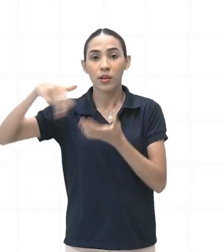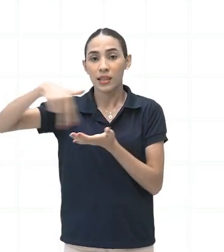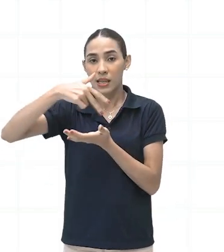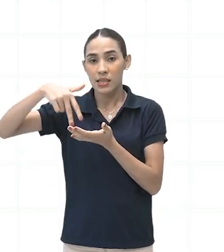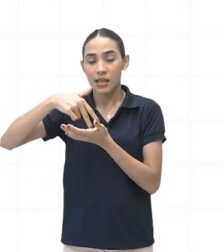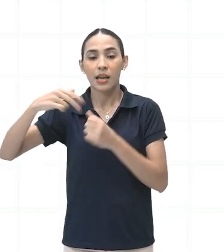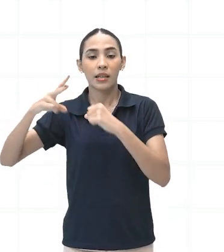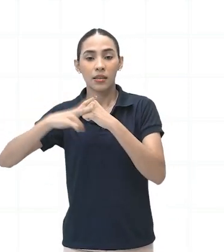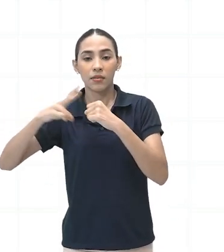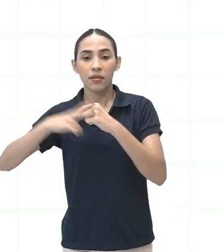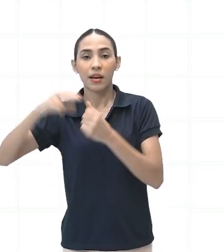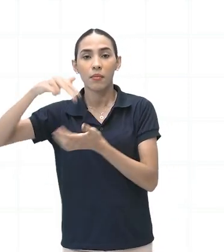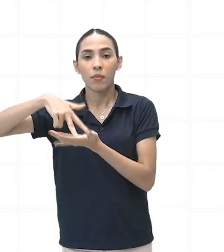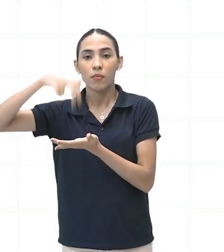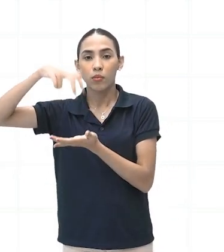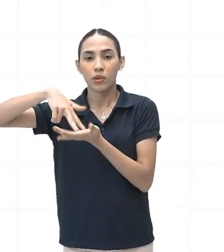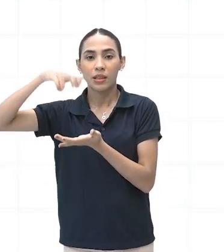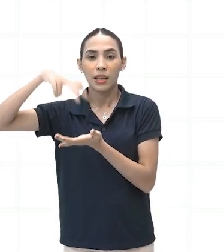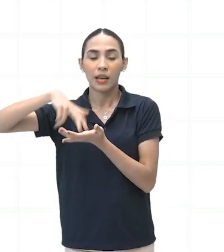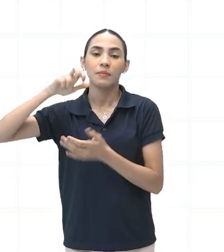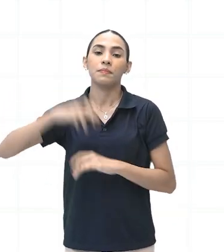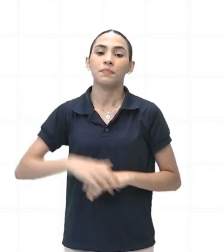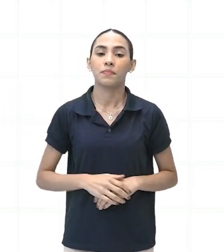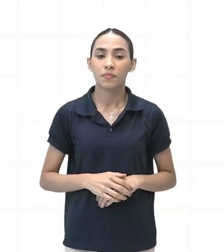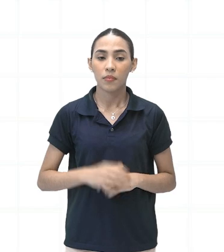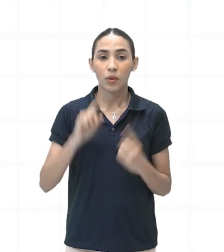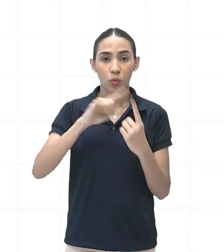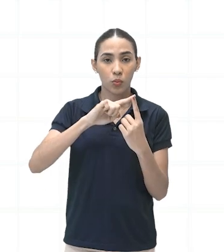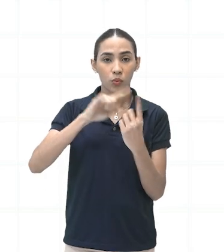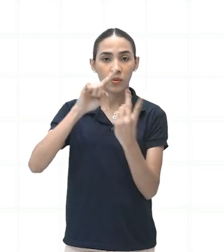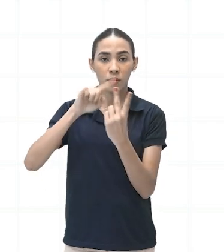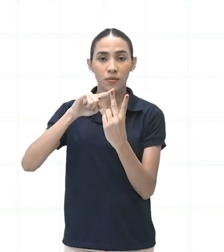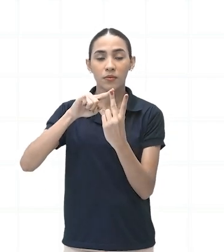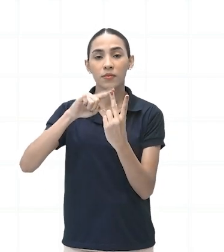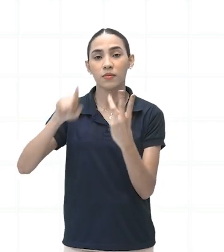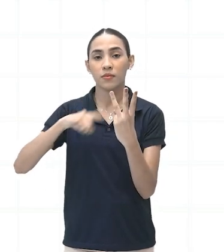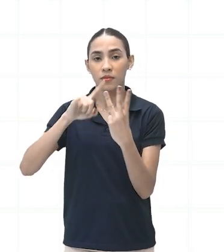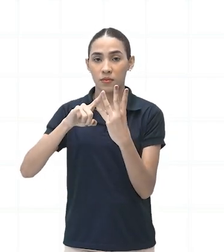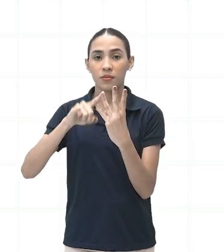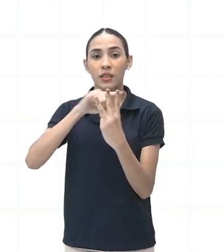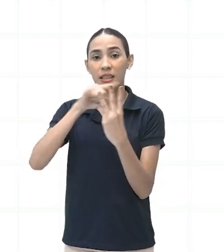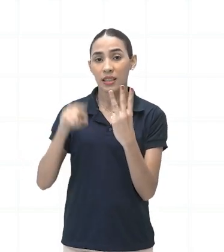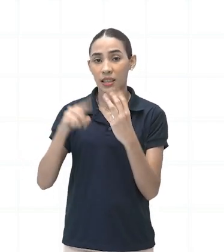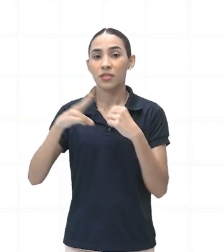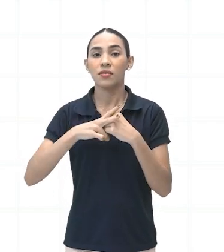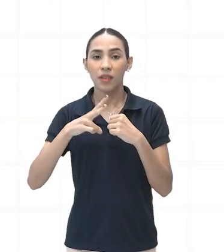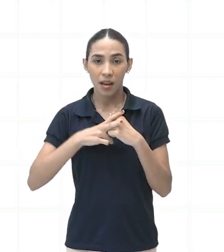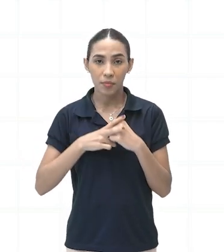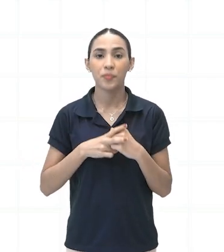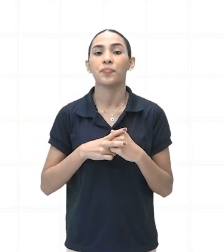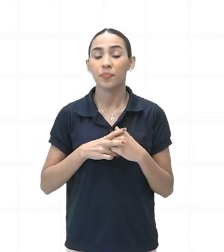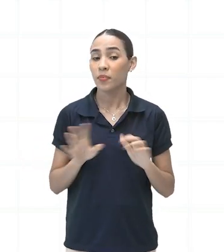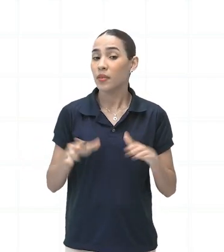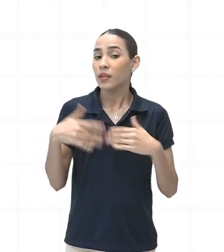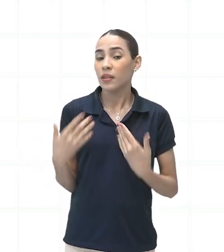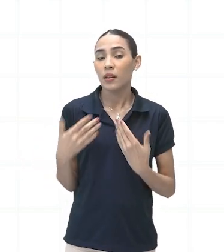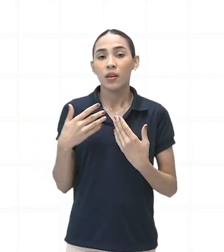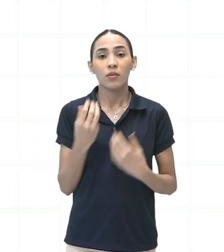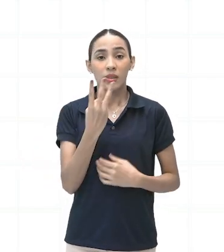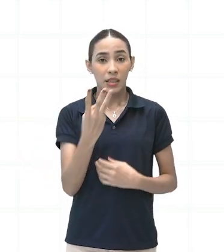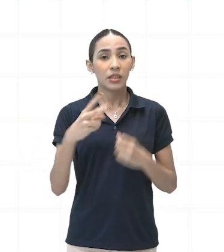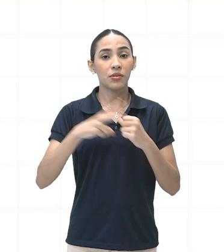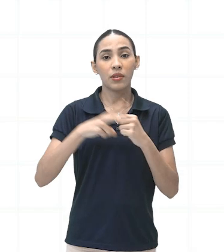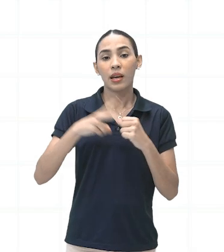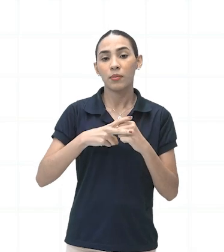dançar e o verbo pular. Olha só, 1, 2, 3 verbos. Então, como eu tenho